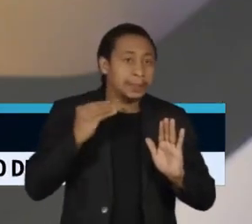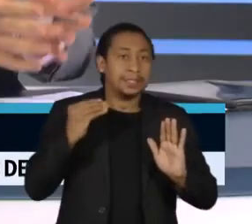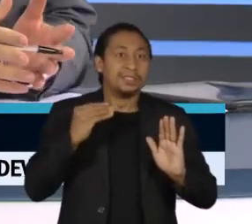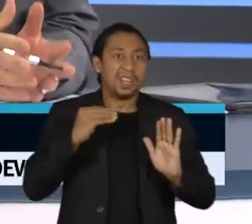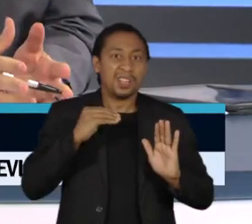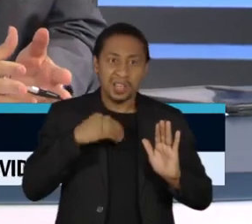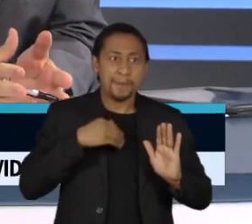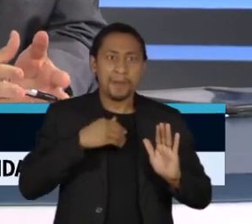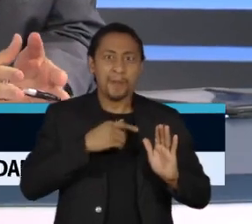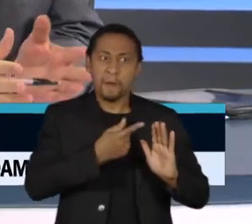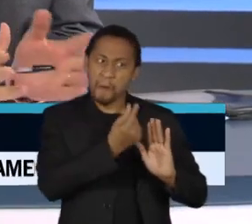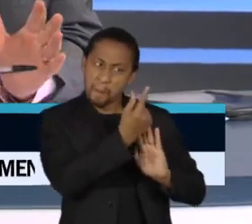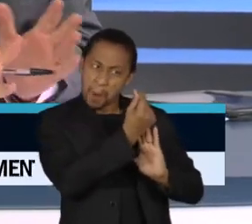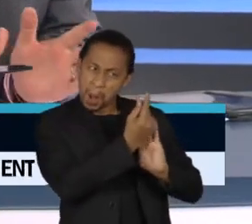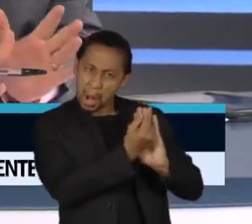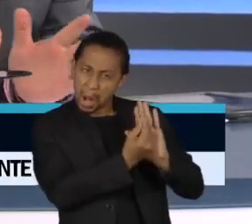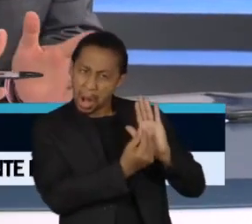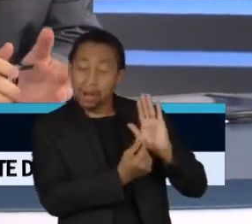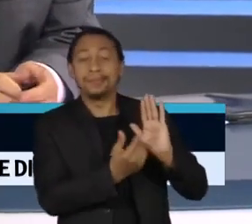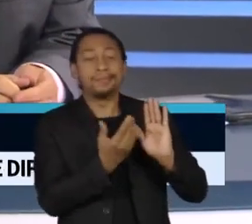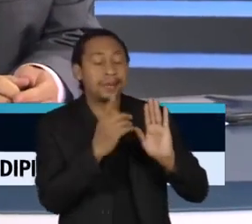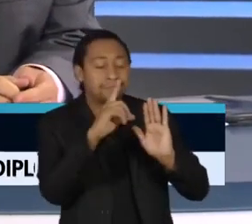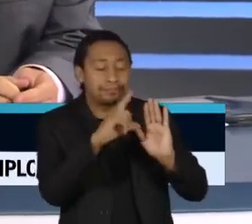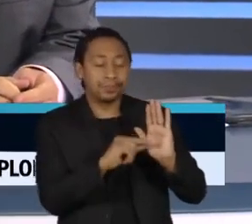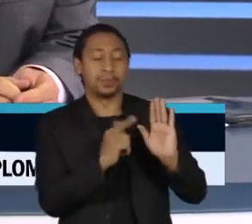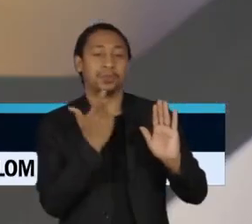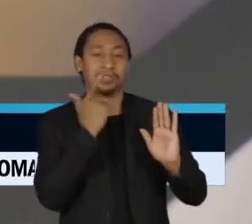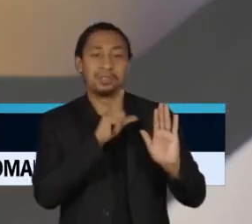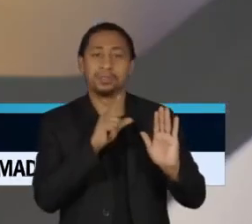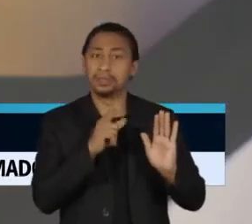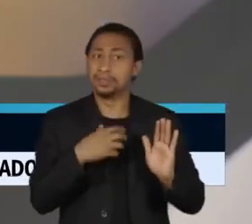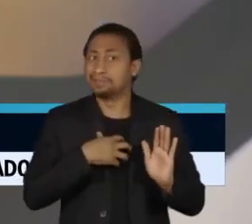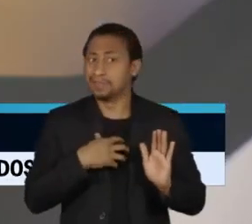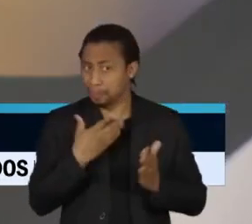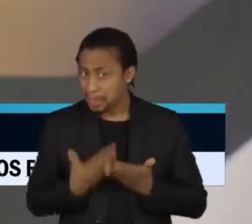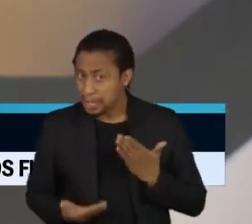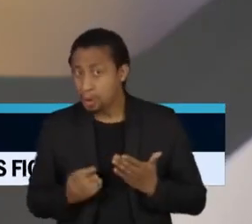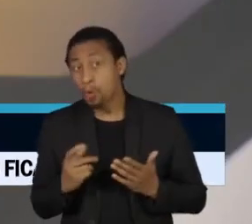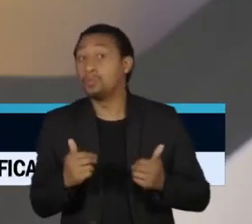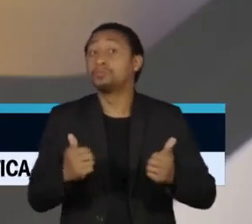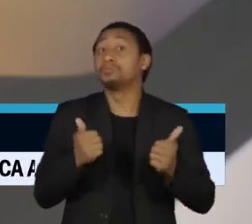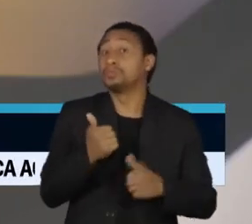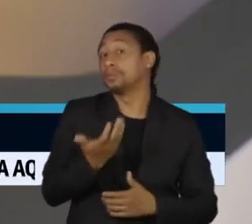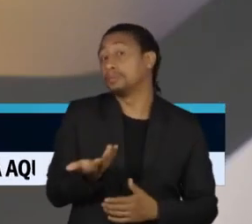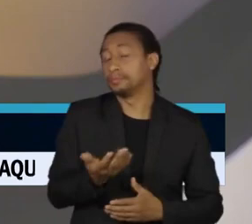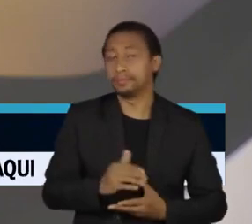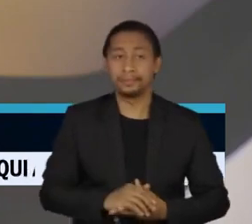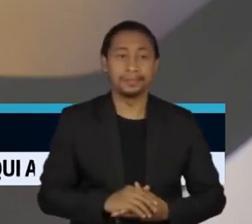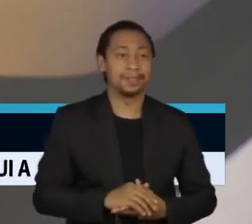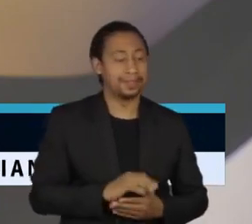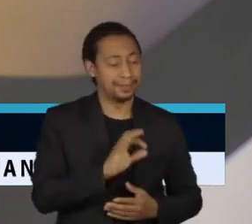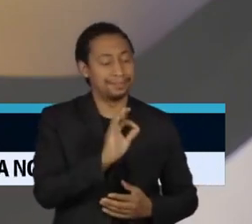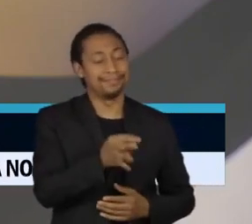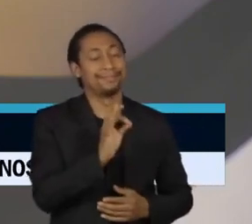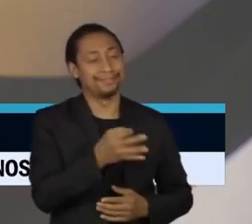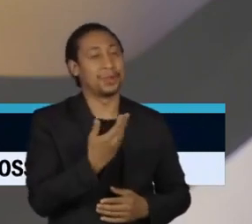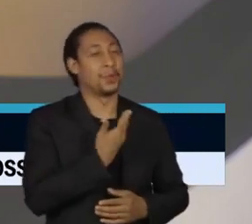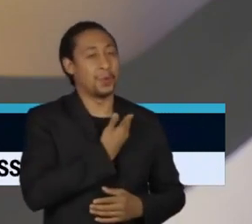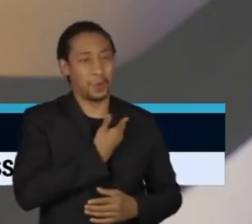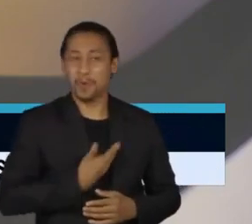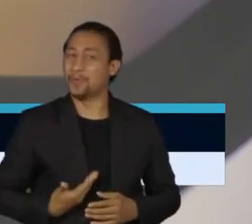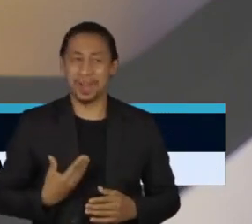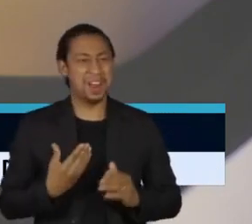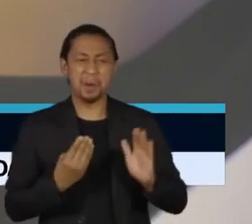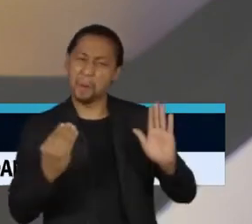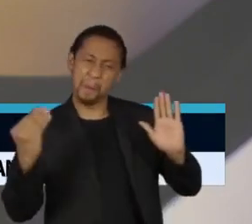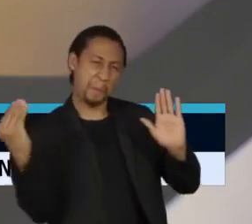ficou de bom tamanho esse acordo tem uma sensação de derrota exatamente Rodrigo você resumiu muito bem o governo chutou alto